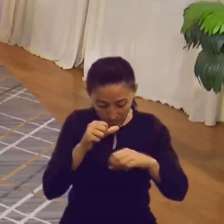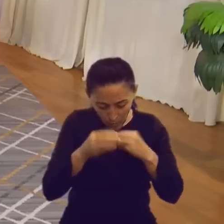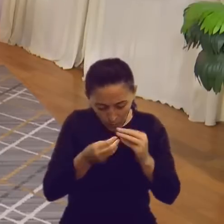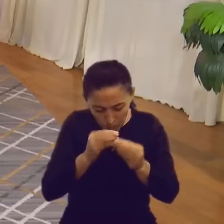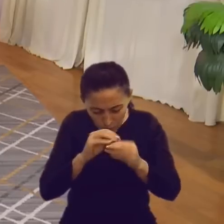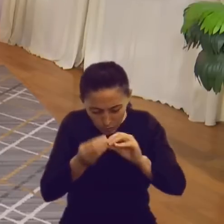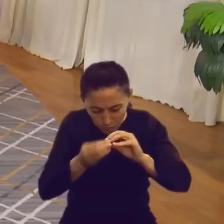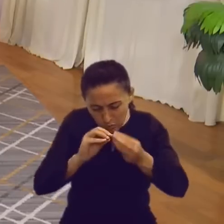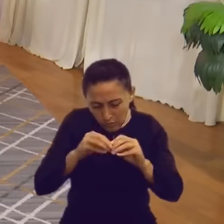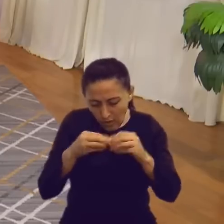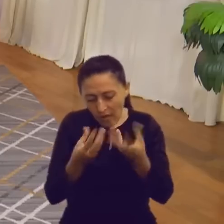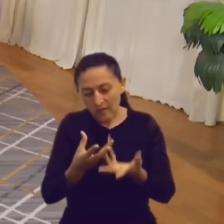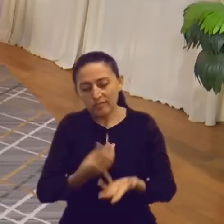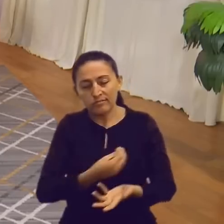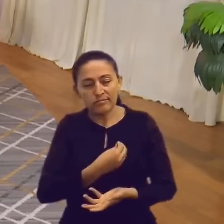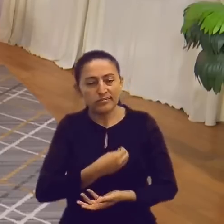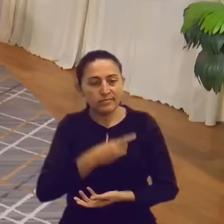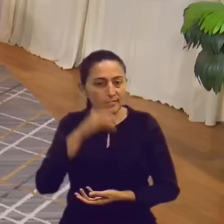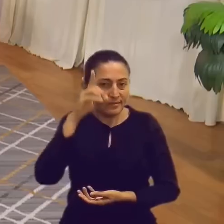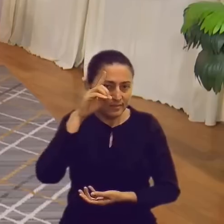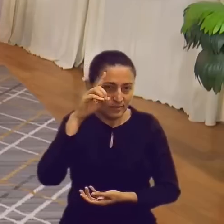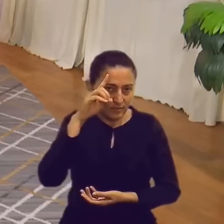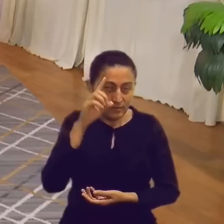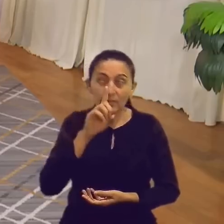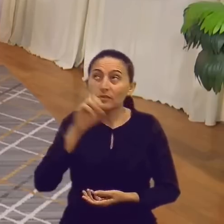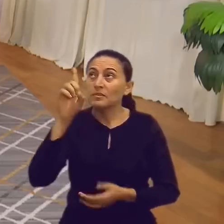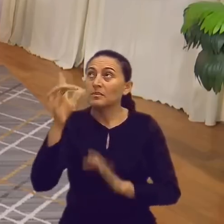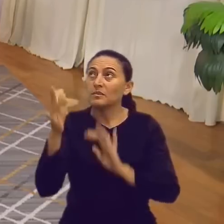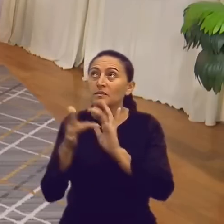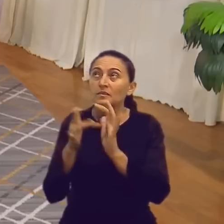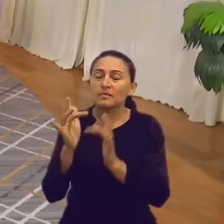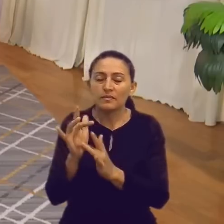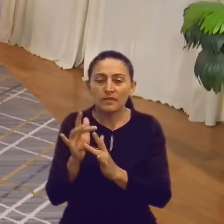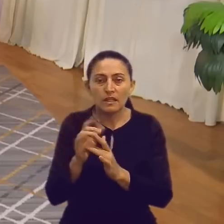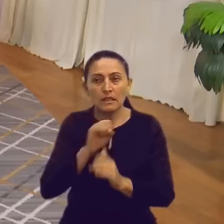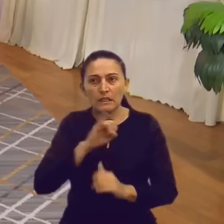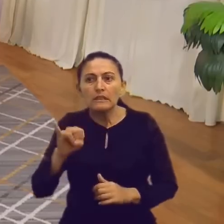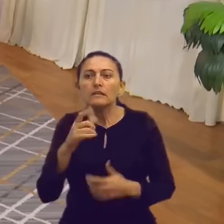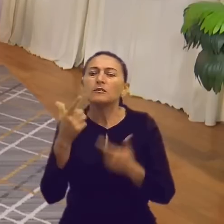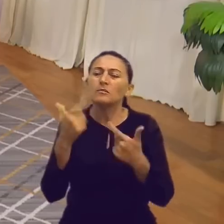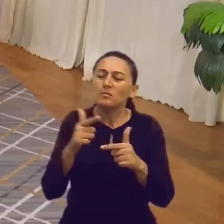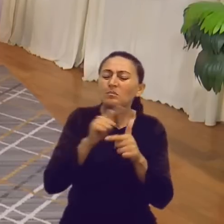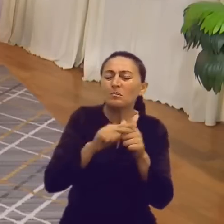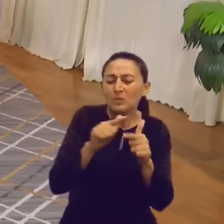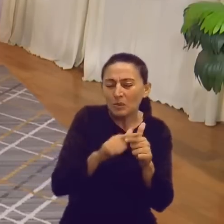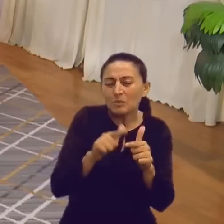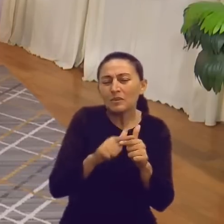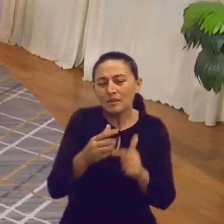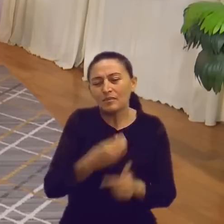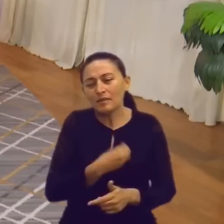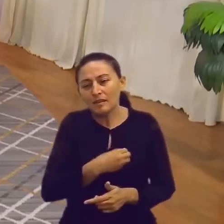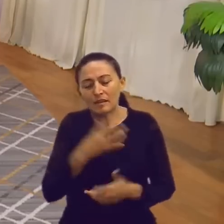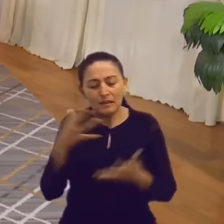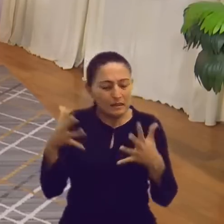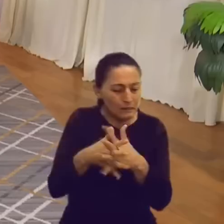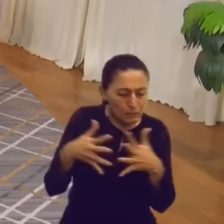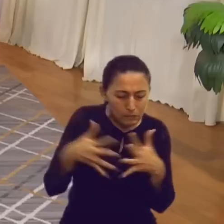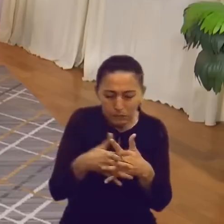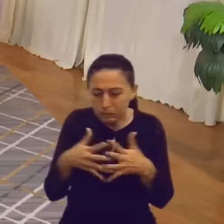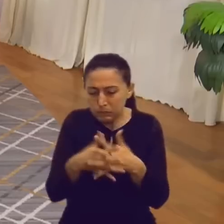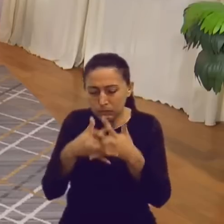Jesus. Se você está passando por algum conflito espiritual, se você já pensou em abandonar a